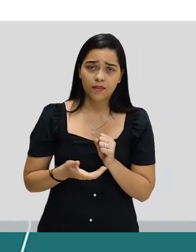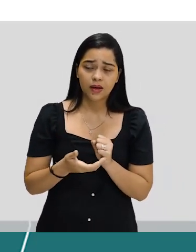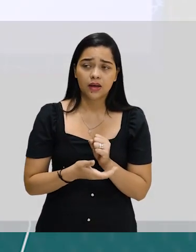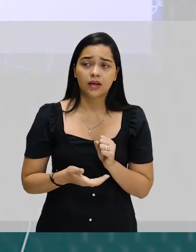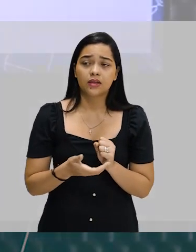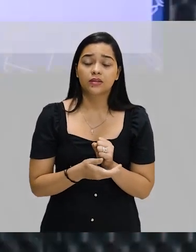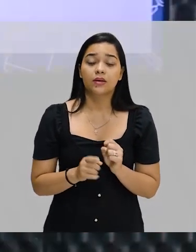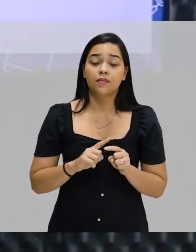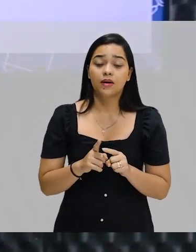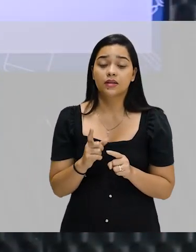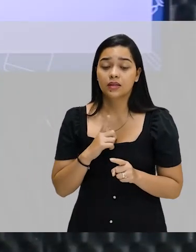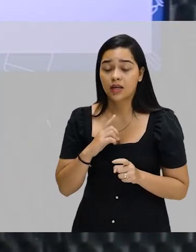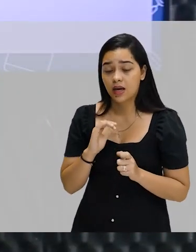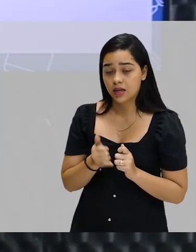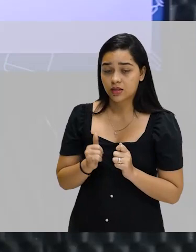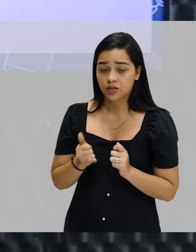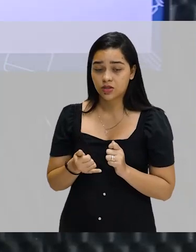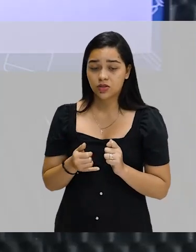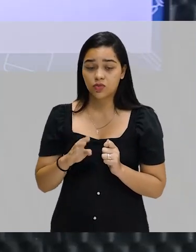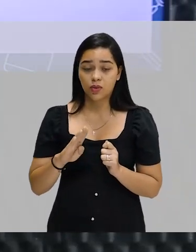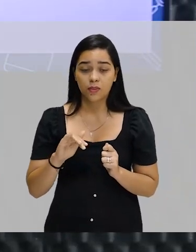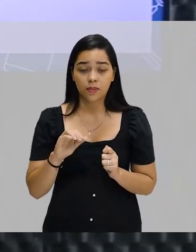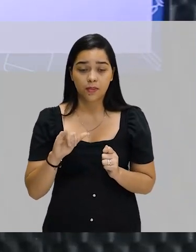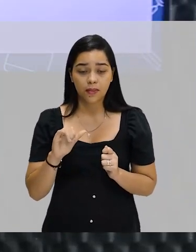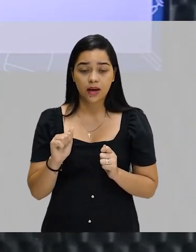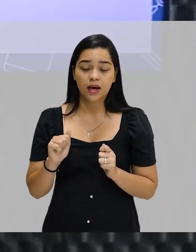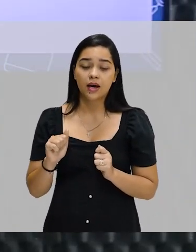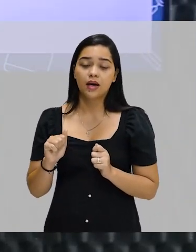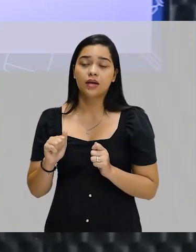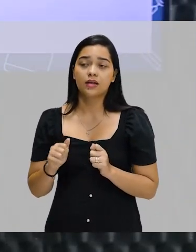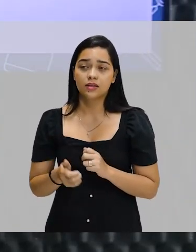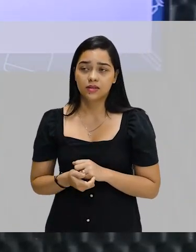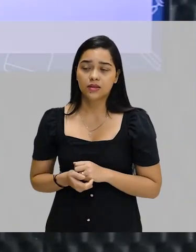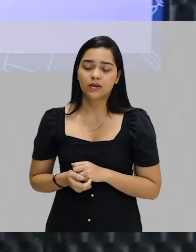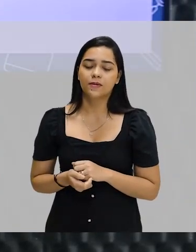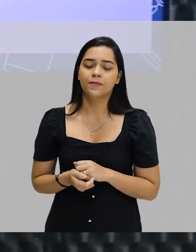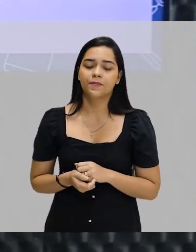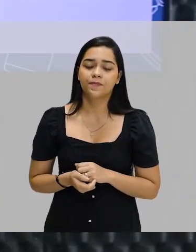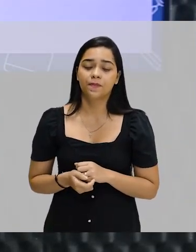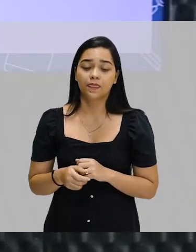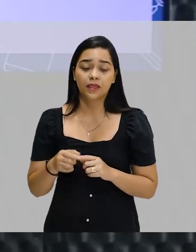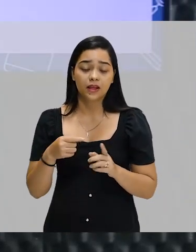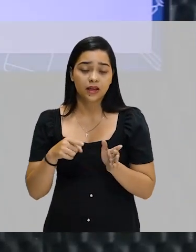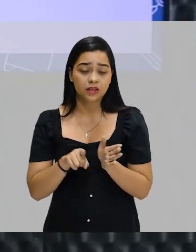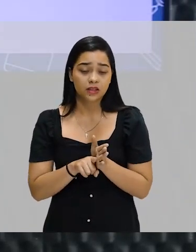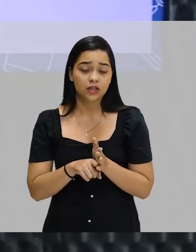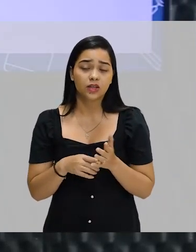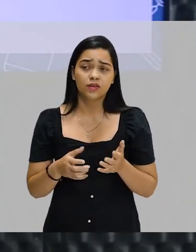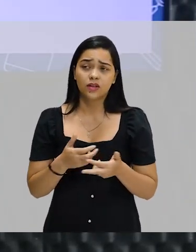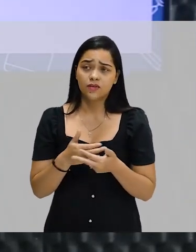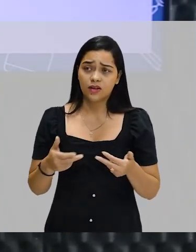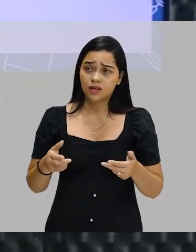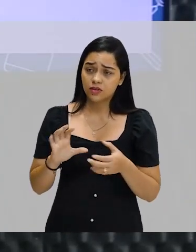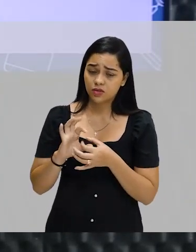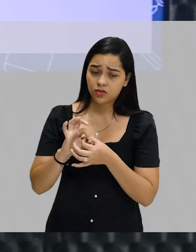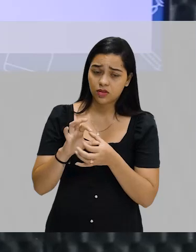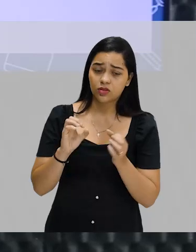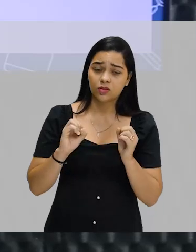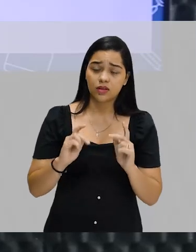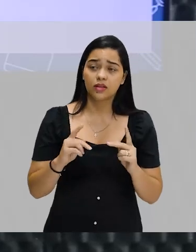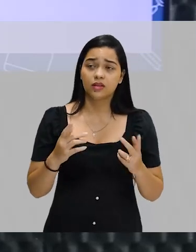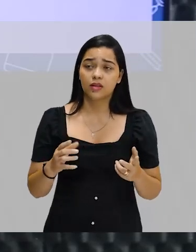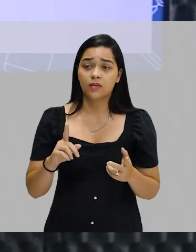primitiva, mas aqui é como é adjetivo, básica. Básica, basicamente. Negativa, negativamente. É nesse contexto, tá?